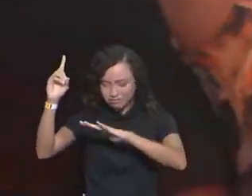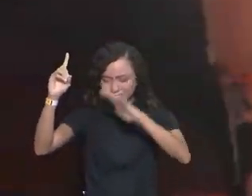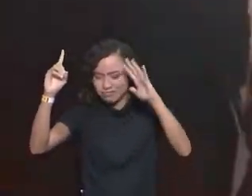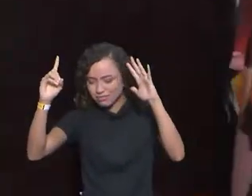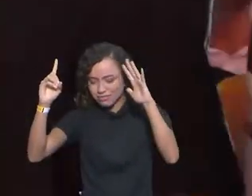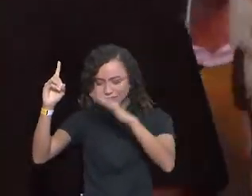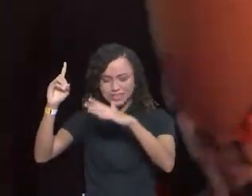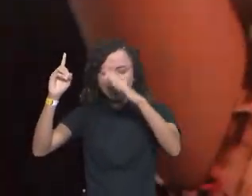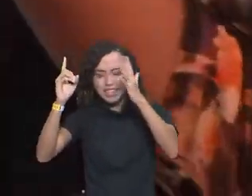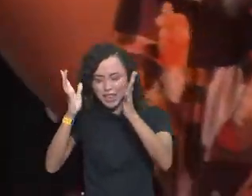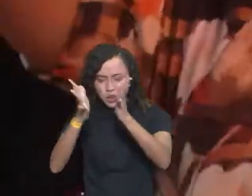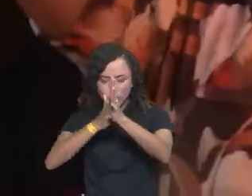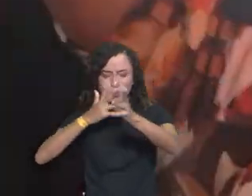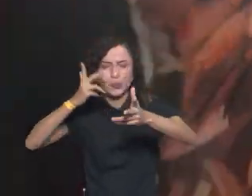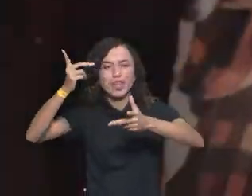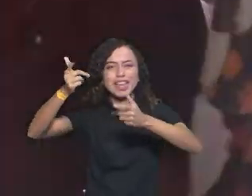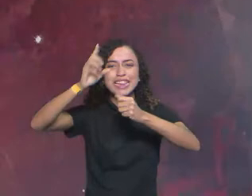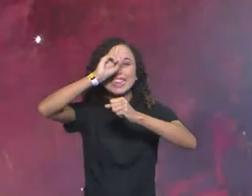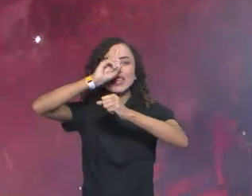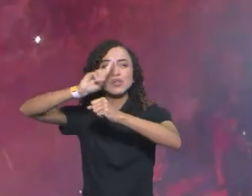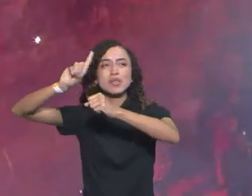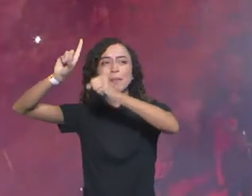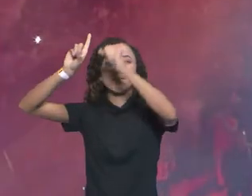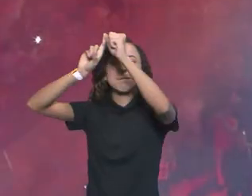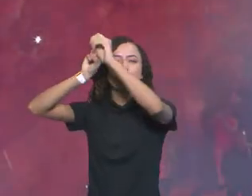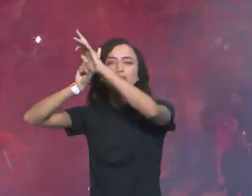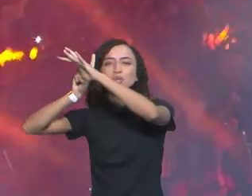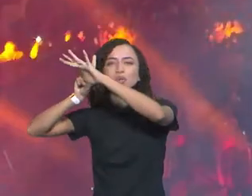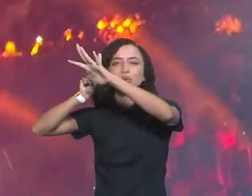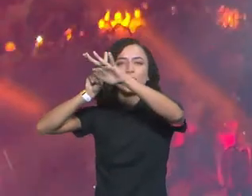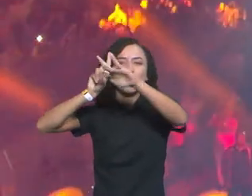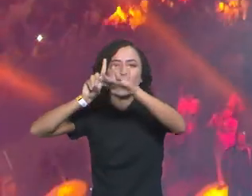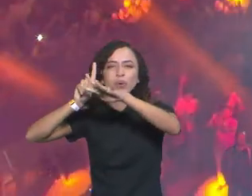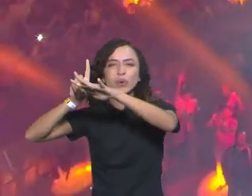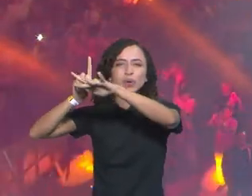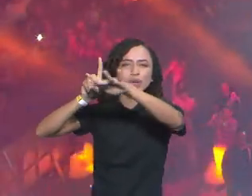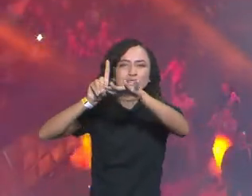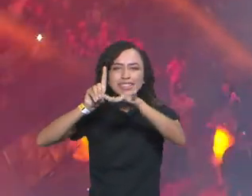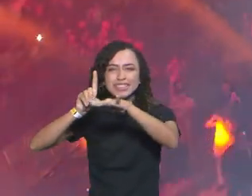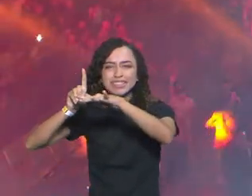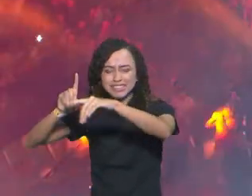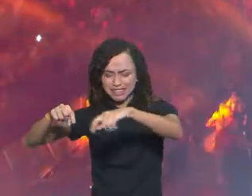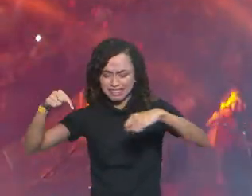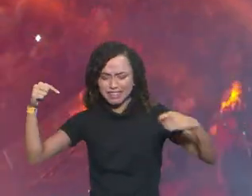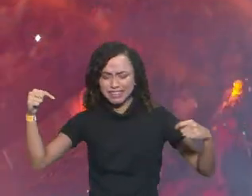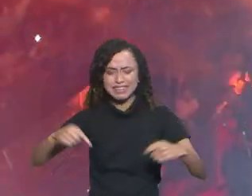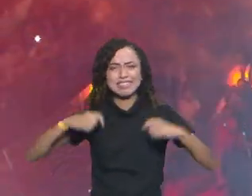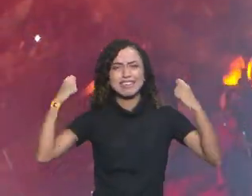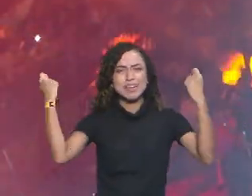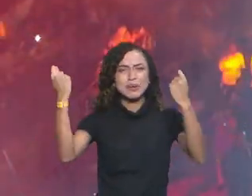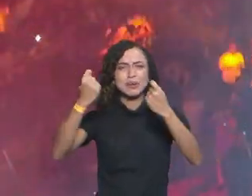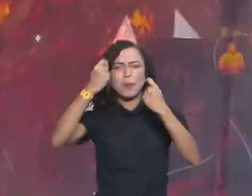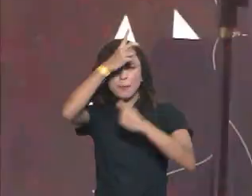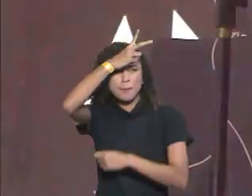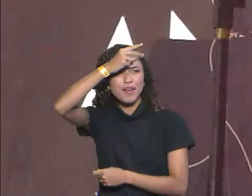Deus abençoe essa cidade Deus abençoe perfeito